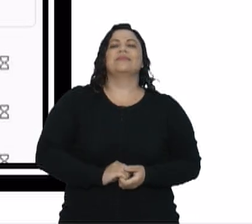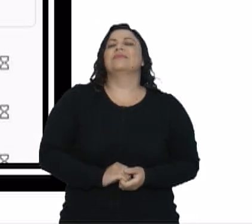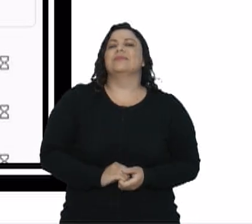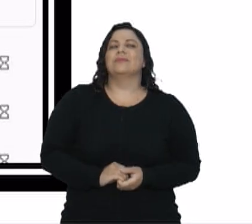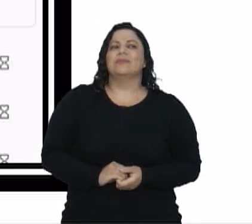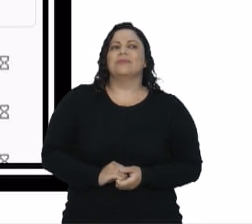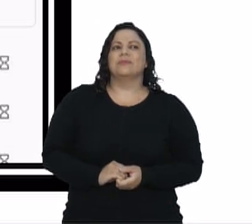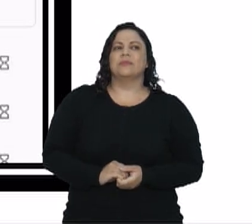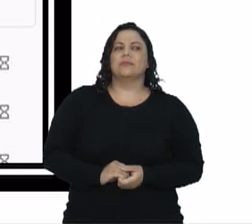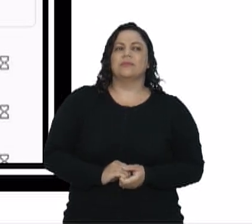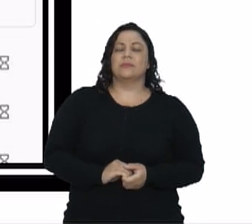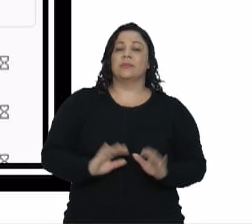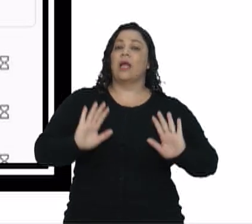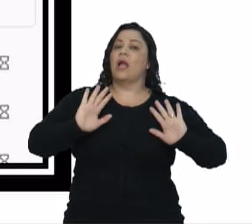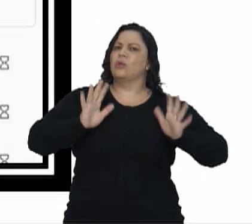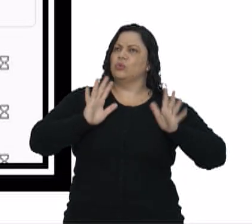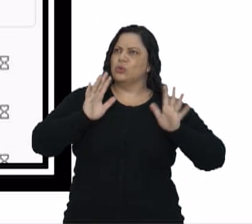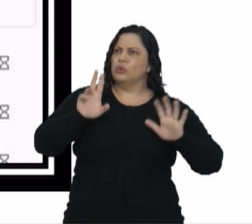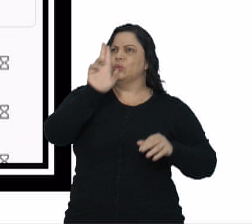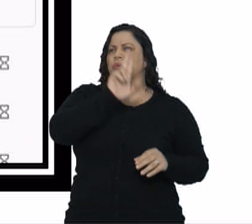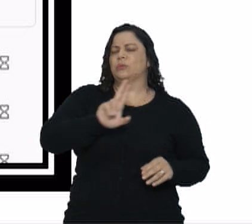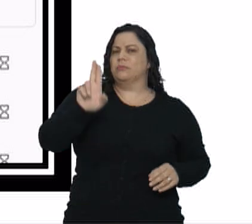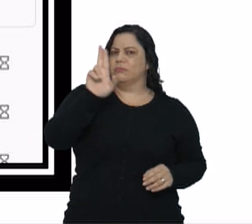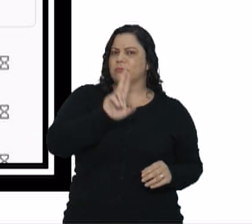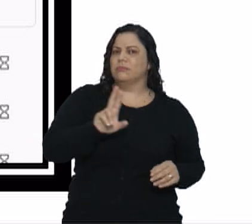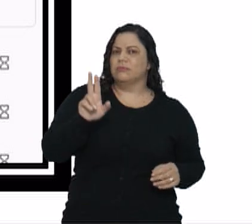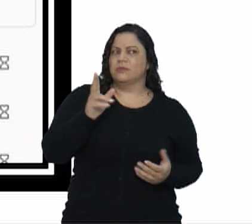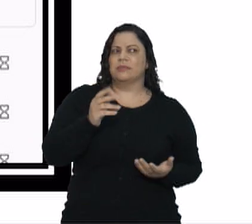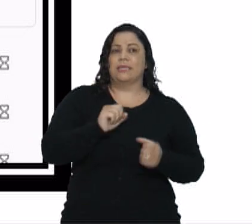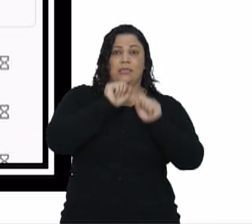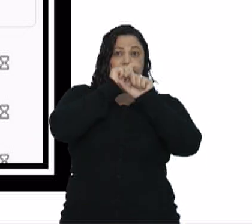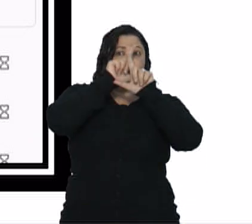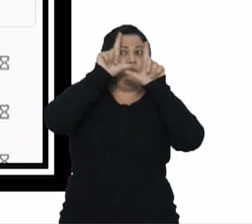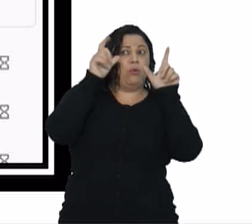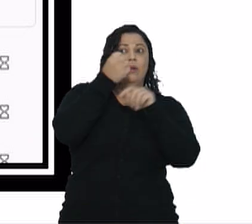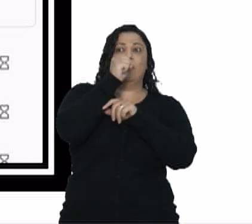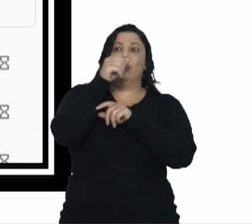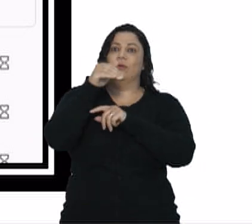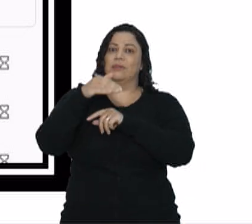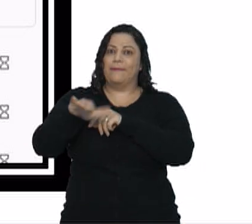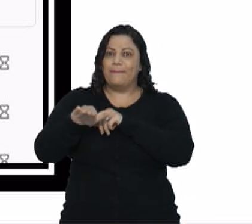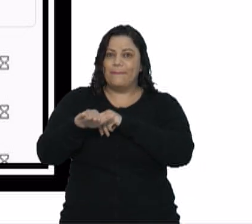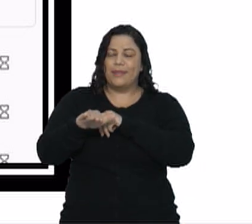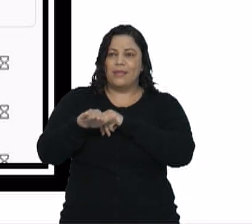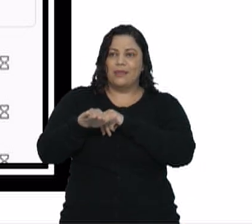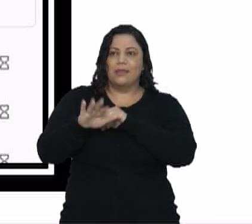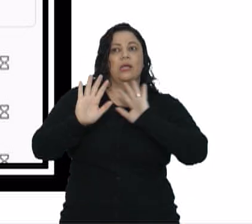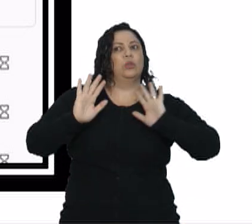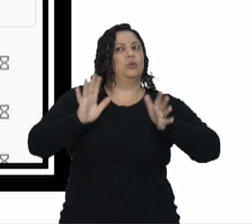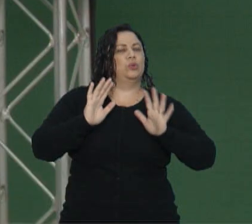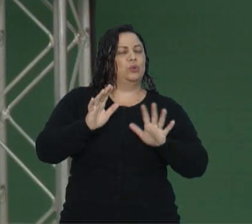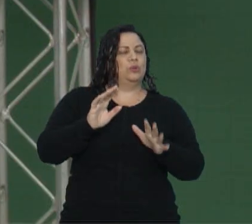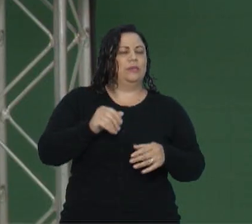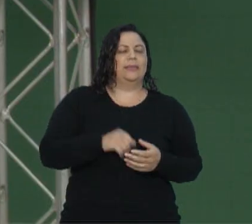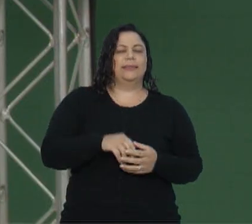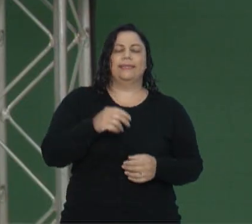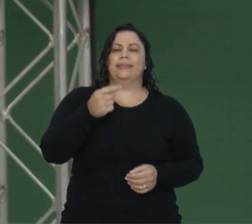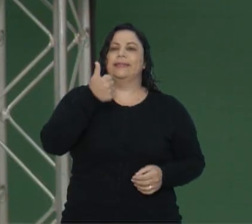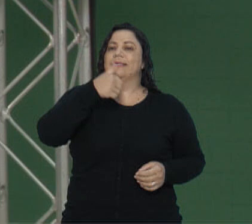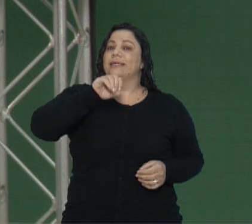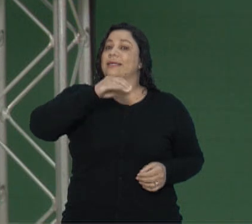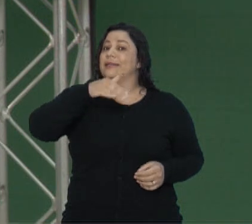Veja, eu já tinha usado, eu acordei às 8h30 e eram 10h30. Eu já